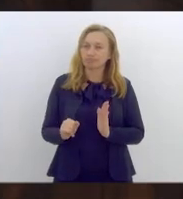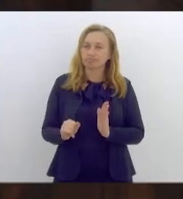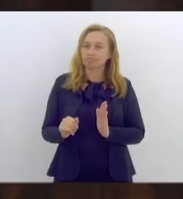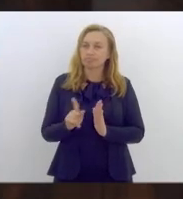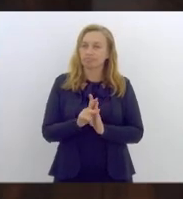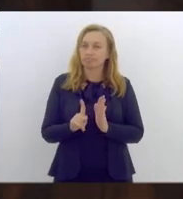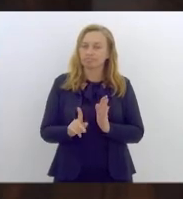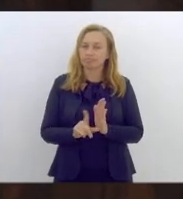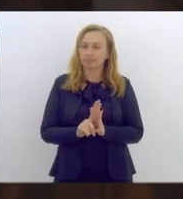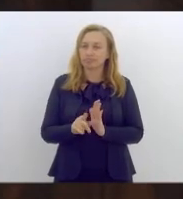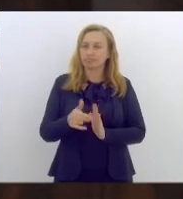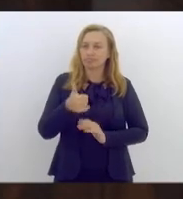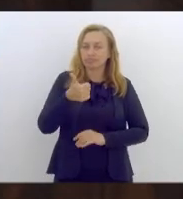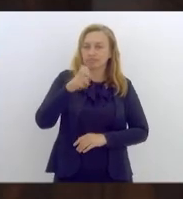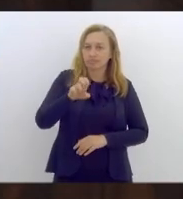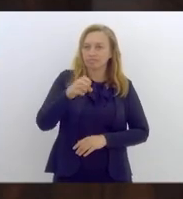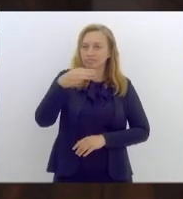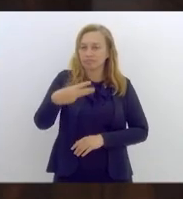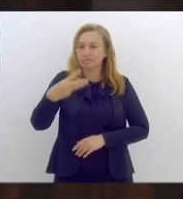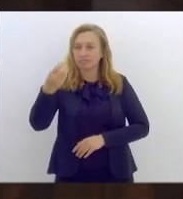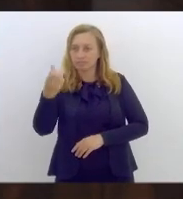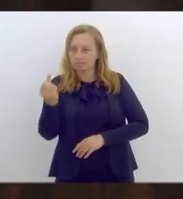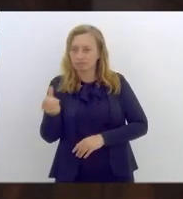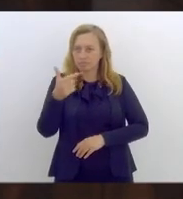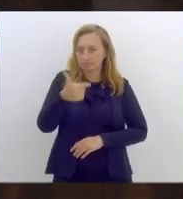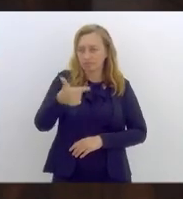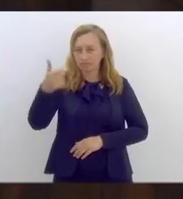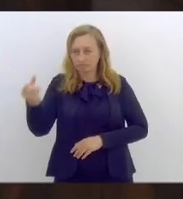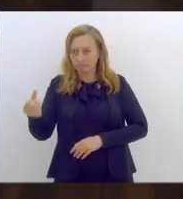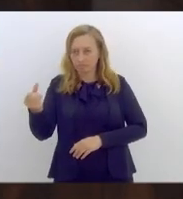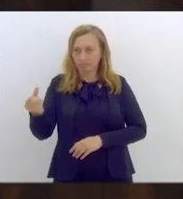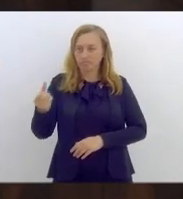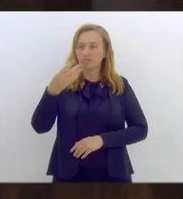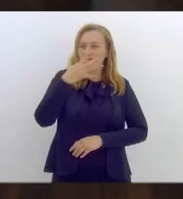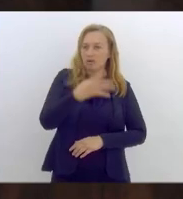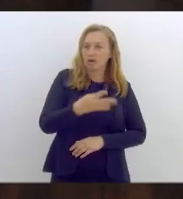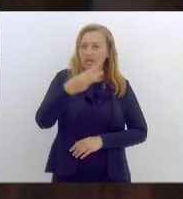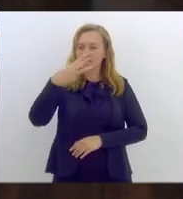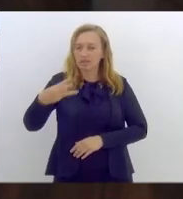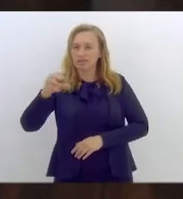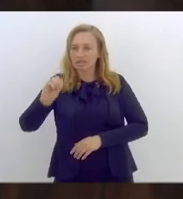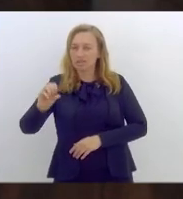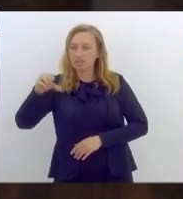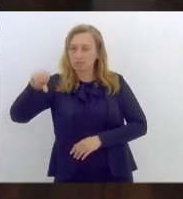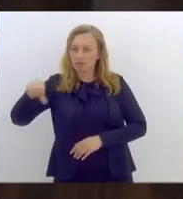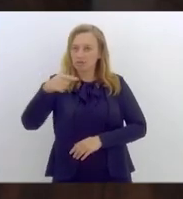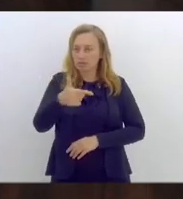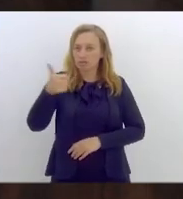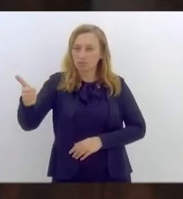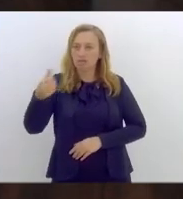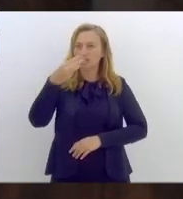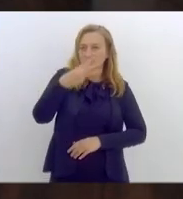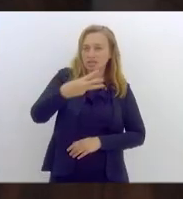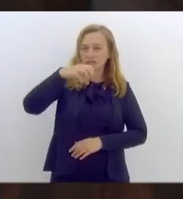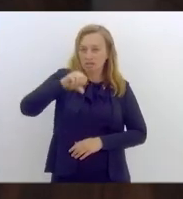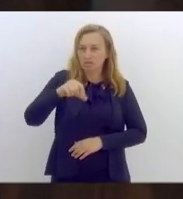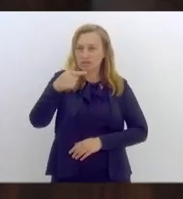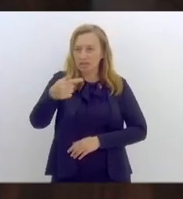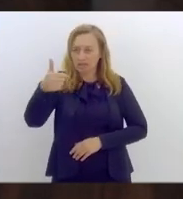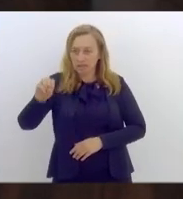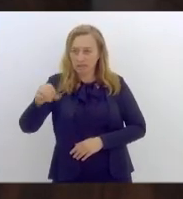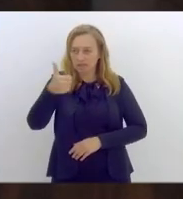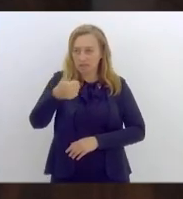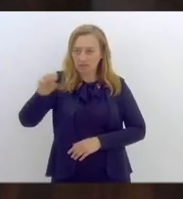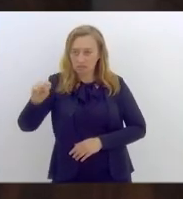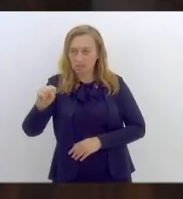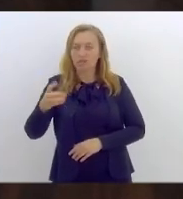seguintes projetos projeto de lei 1536 de 16 4309 de 21 e 3970 de 18